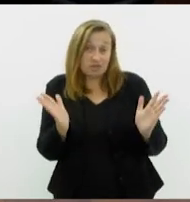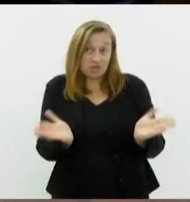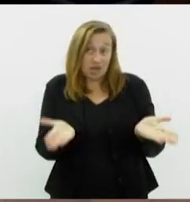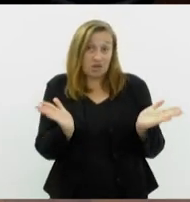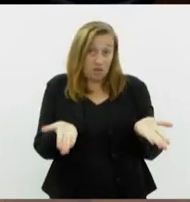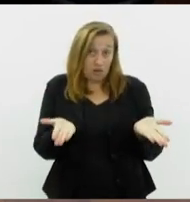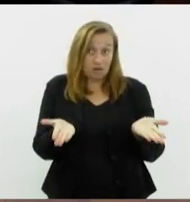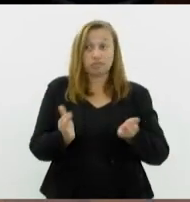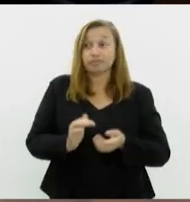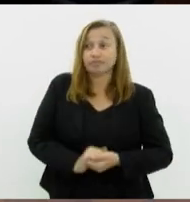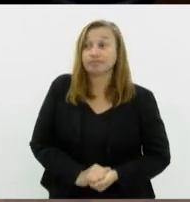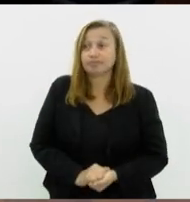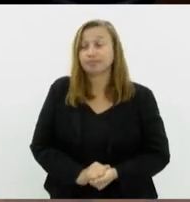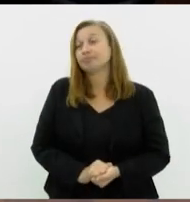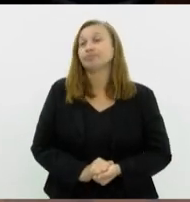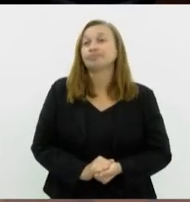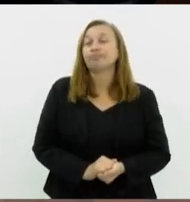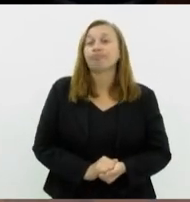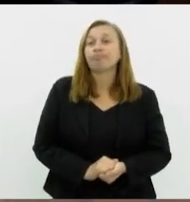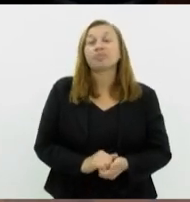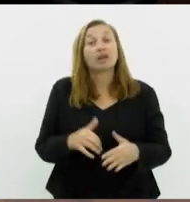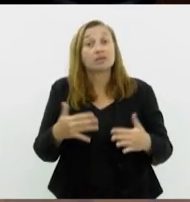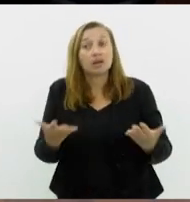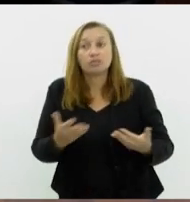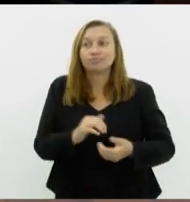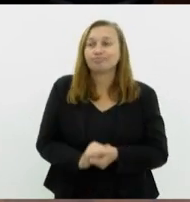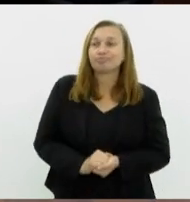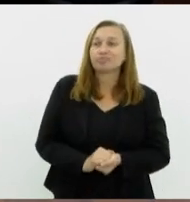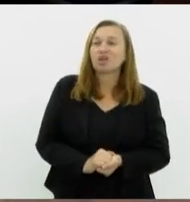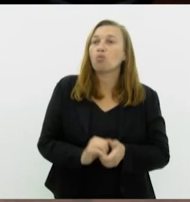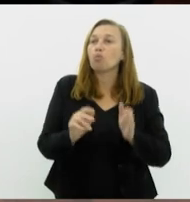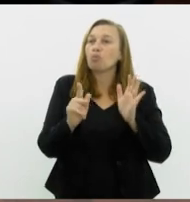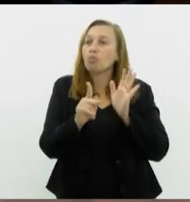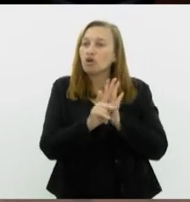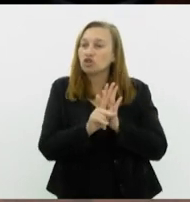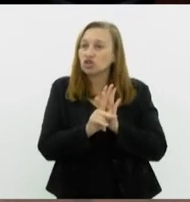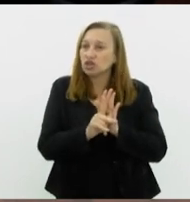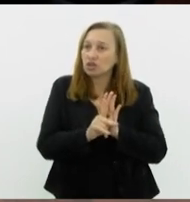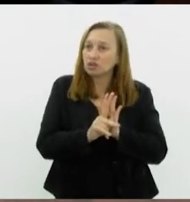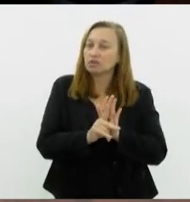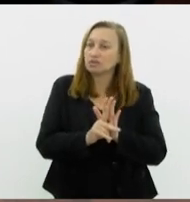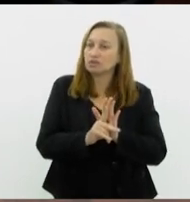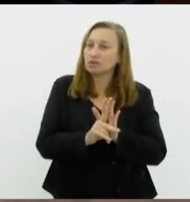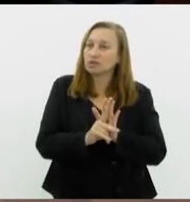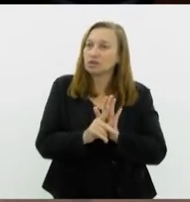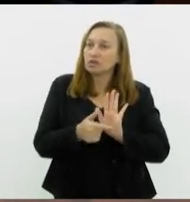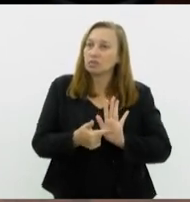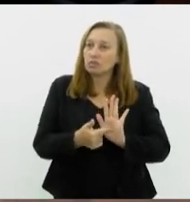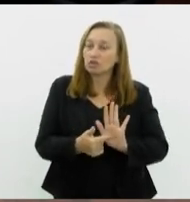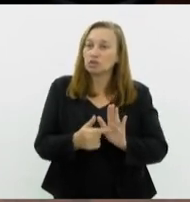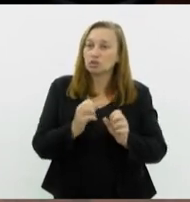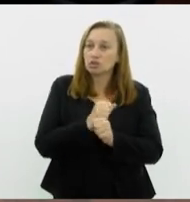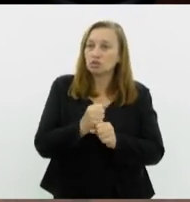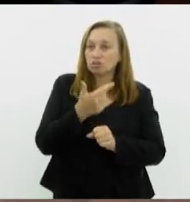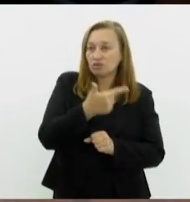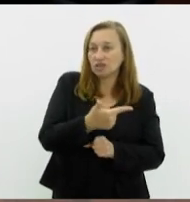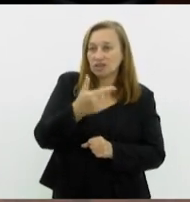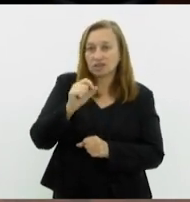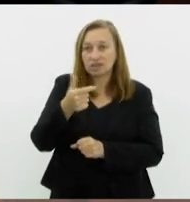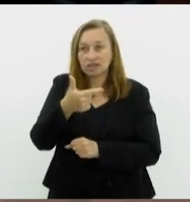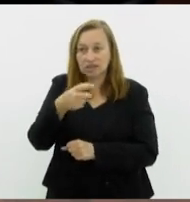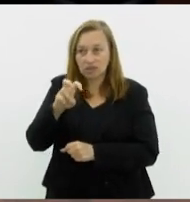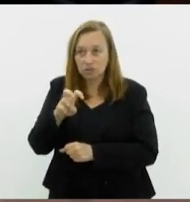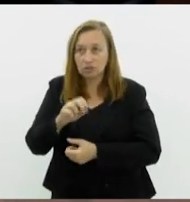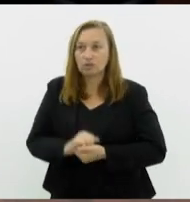em curso. Assim posto, o projeto explicita que é para 2025.